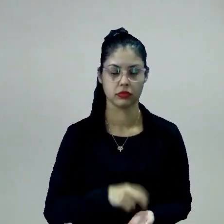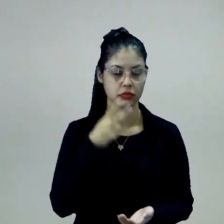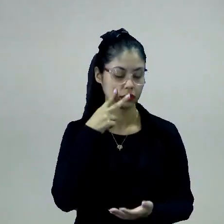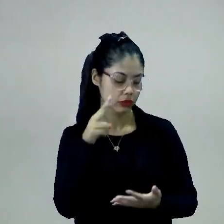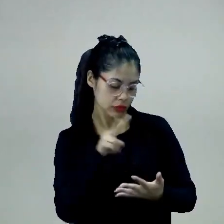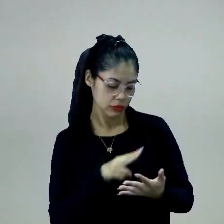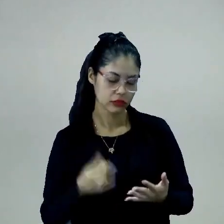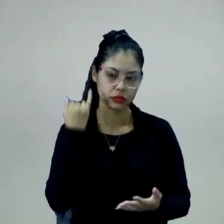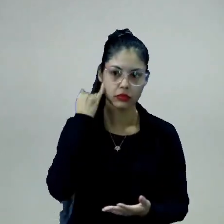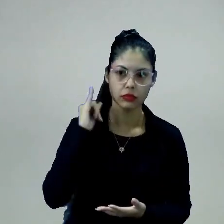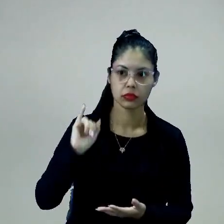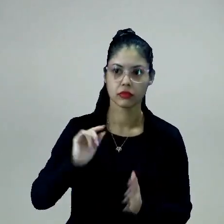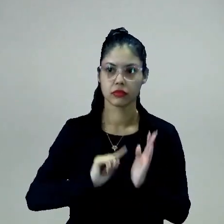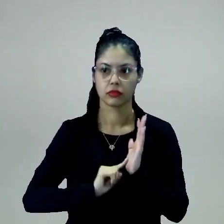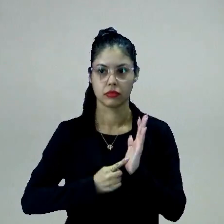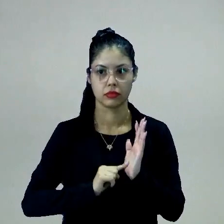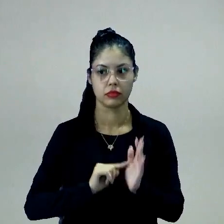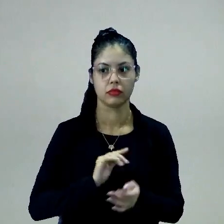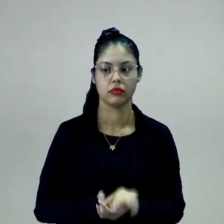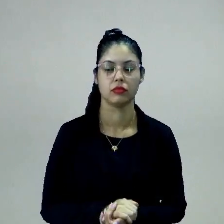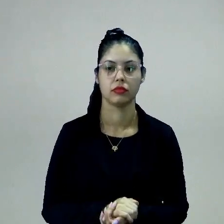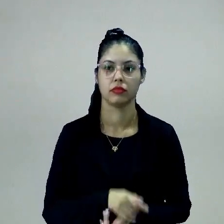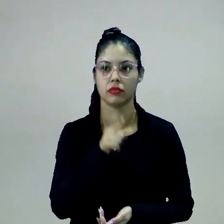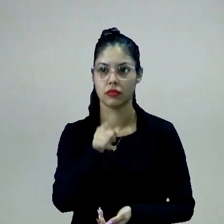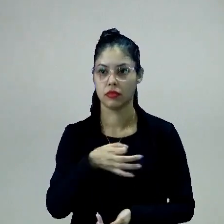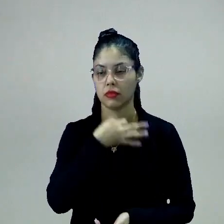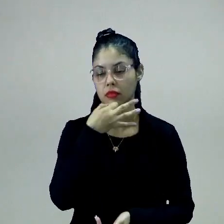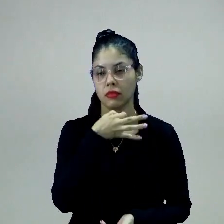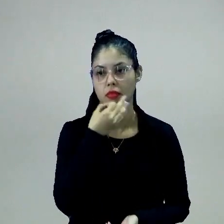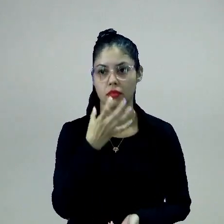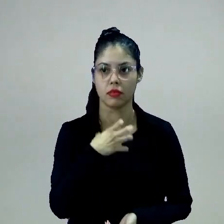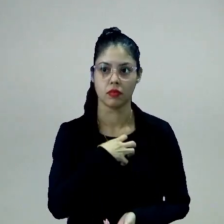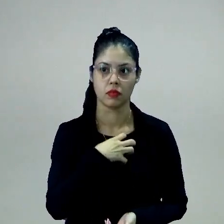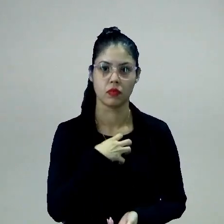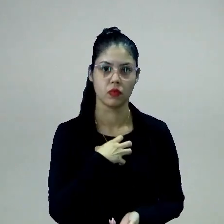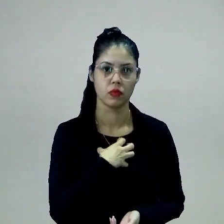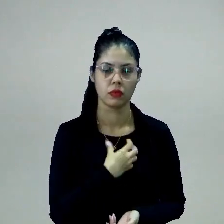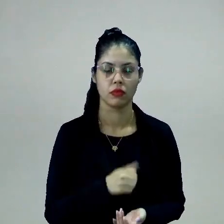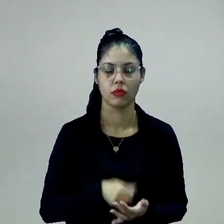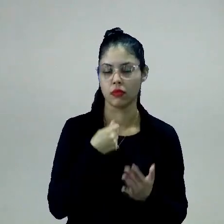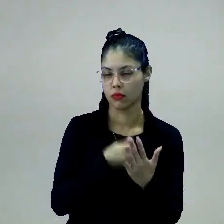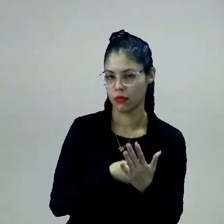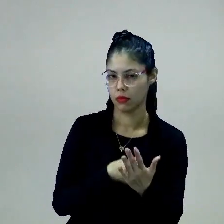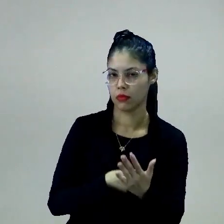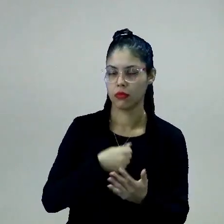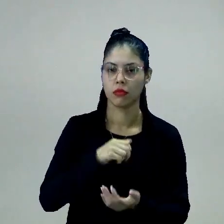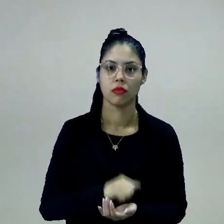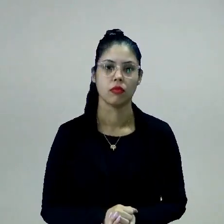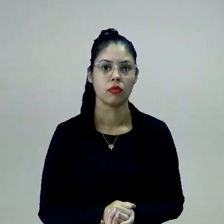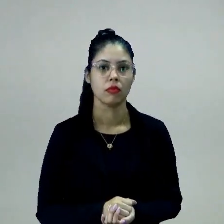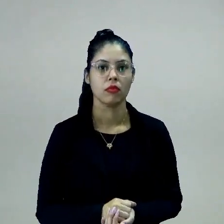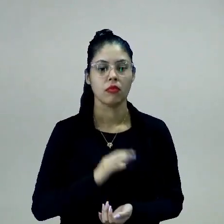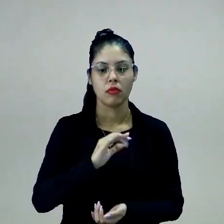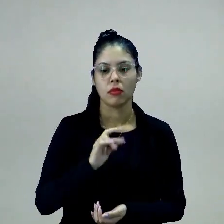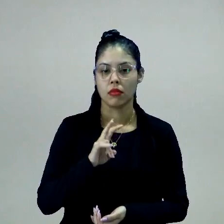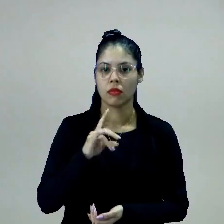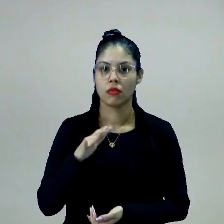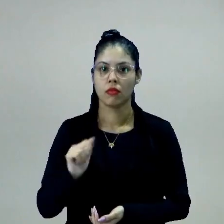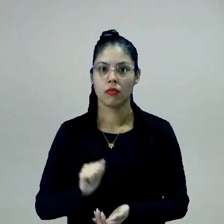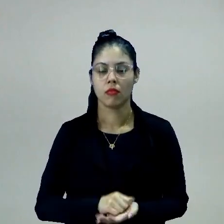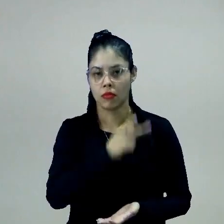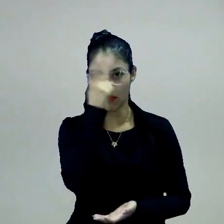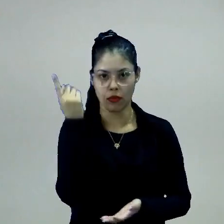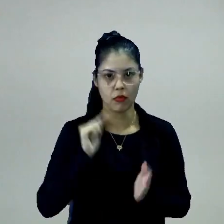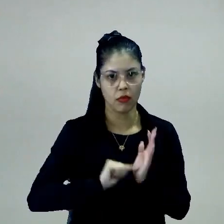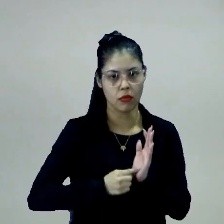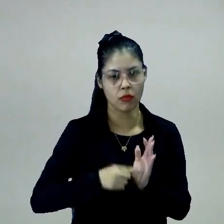uma determinada ideia, de um ponto de vista, né? Então você argumenta no sentido de persuadir, né, ou de convencer a pessoa do seu